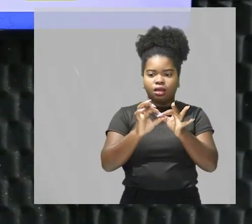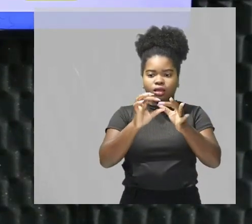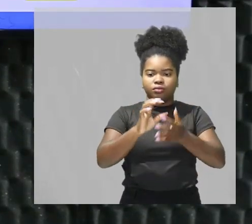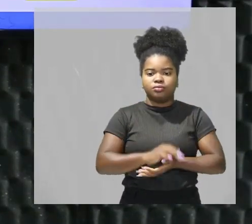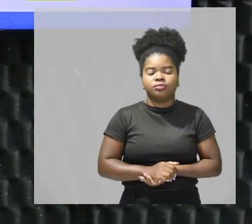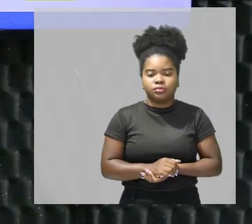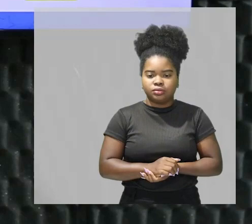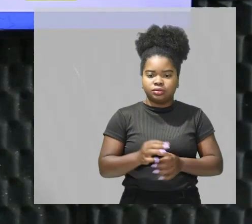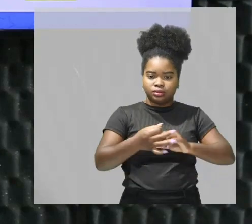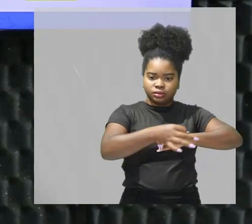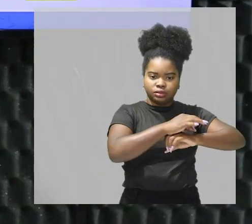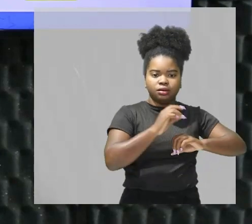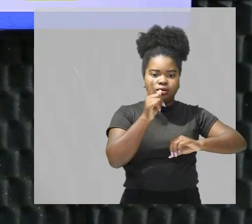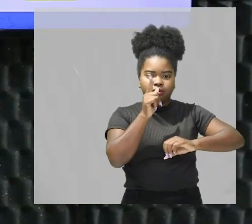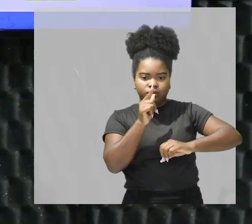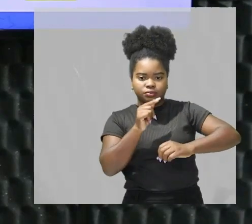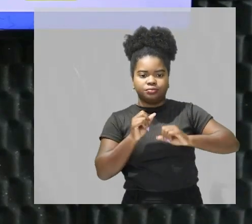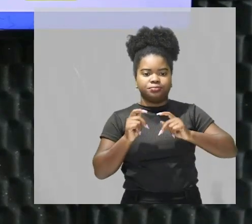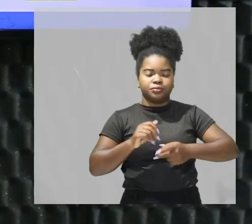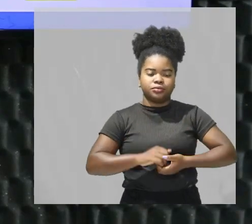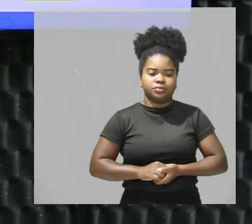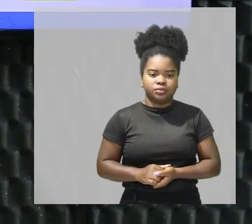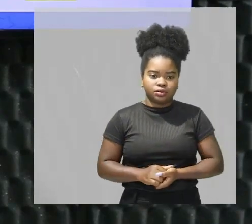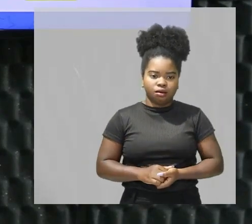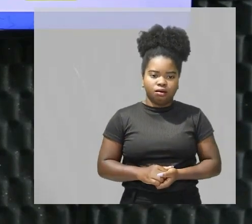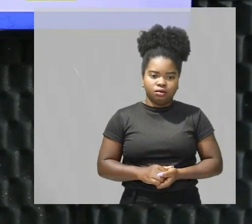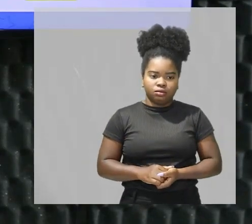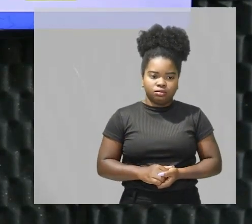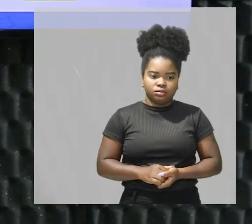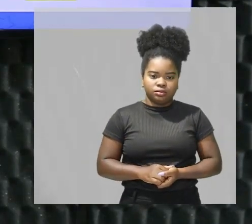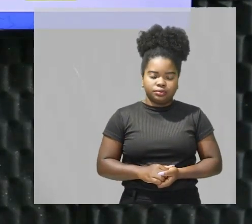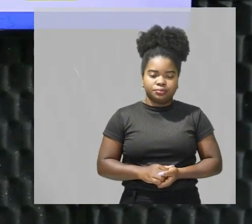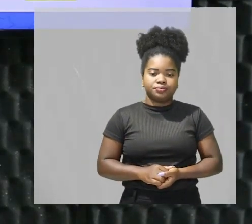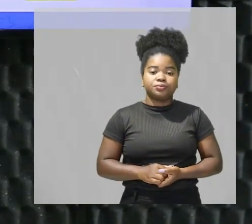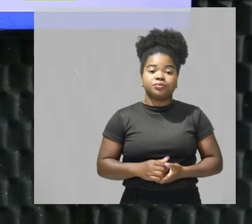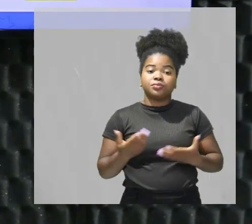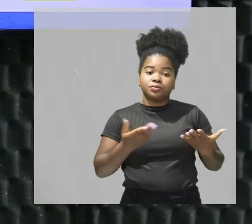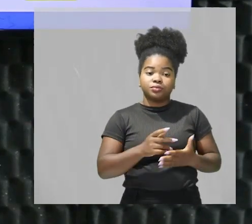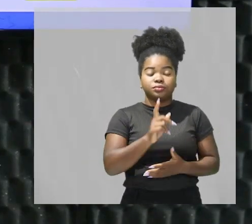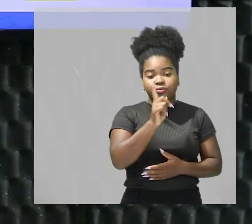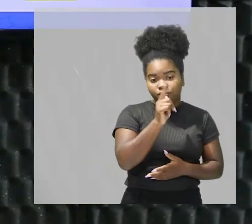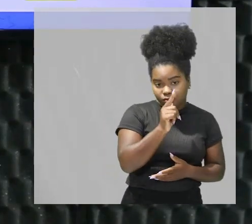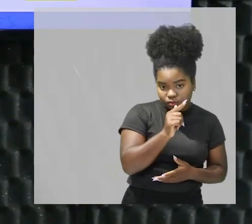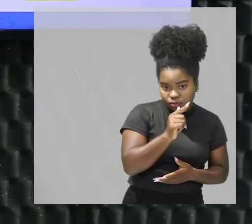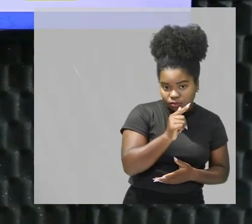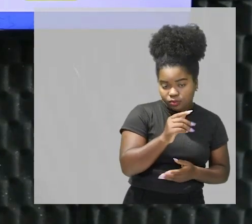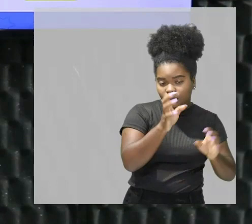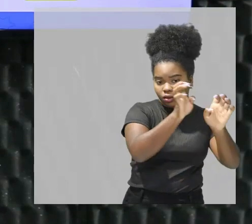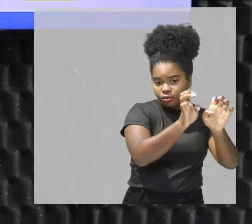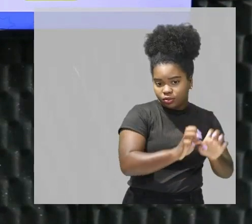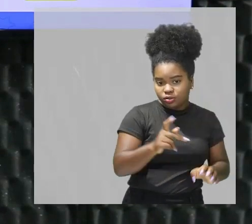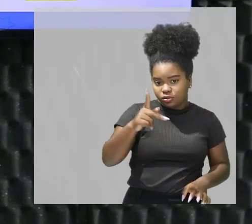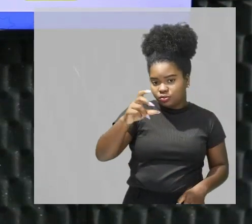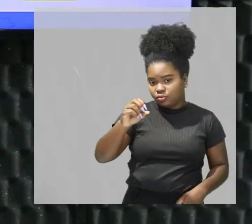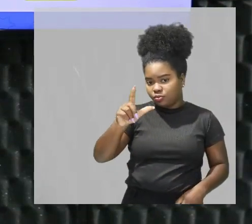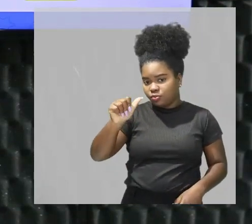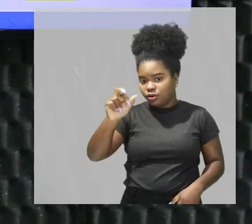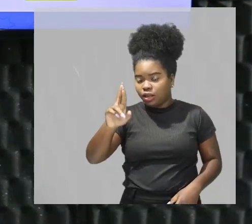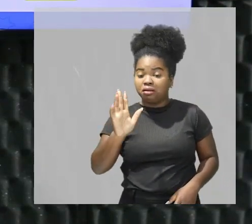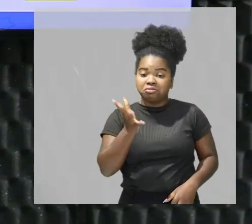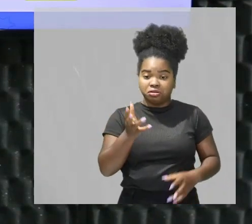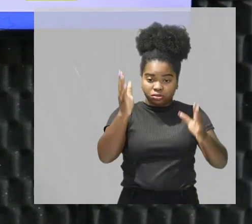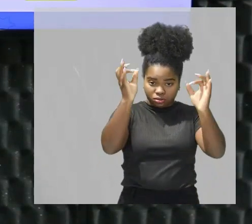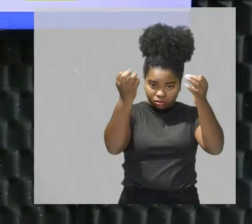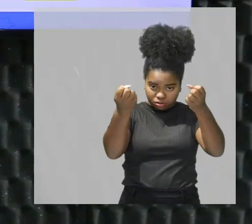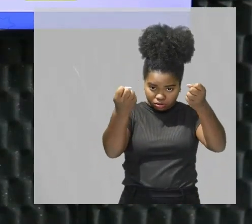tá, das moléculas de água. Show de bola? A água é uma estrutura polar, como já falamos